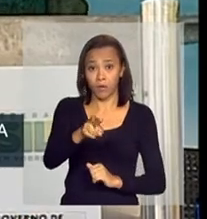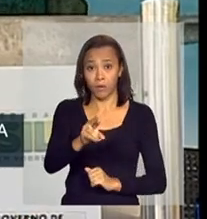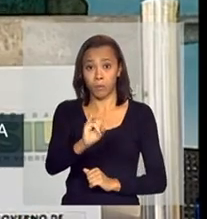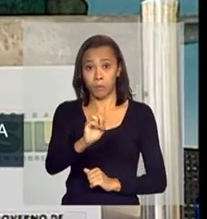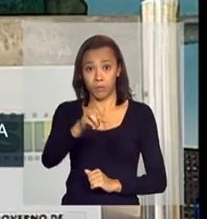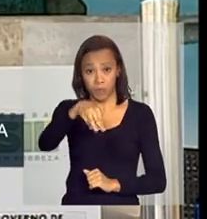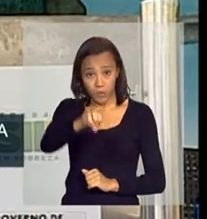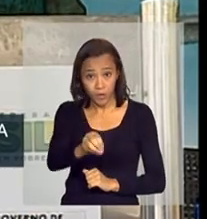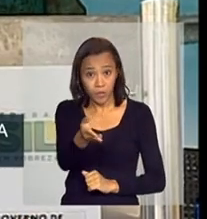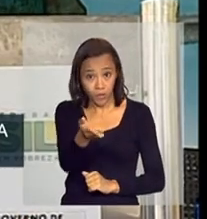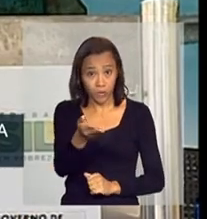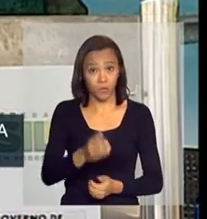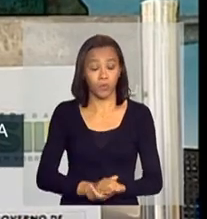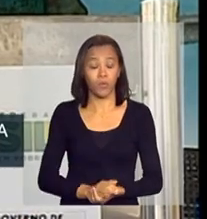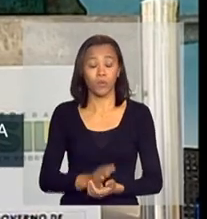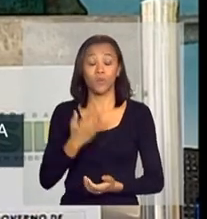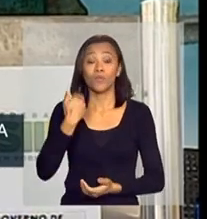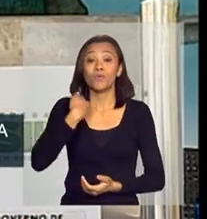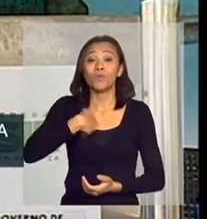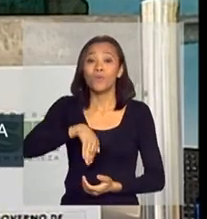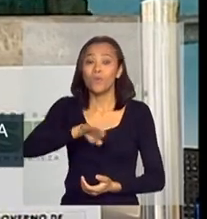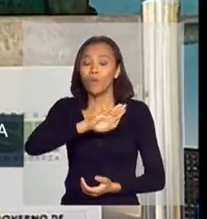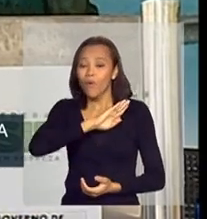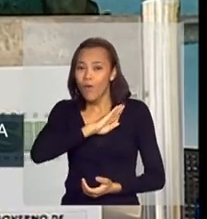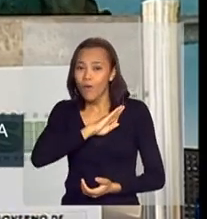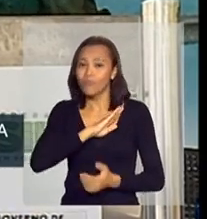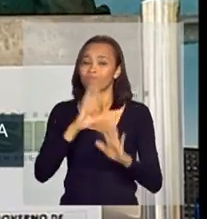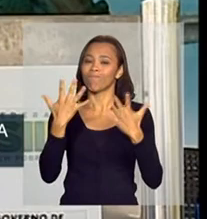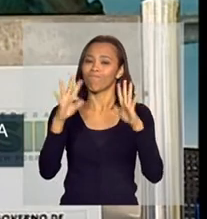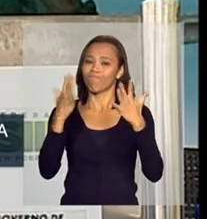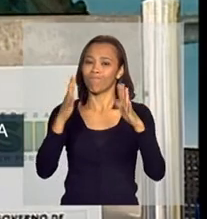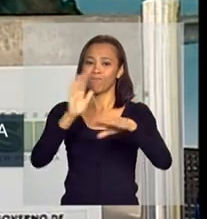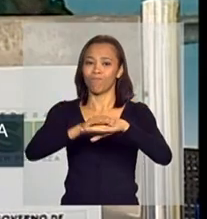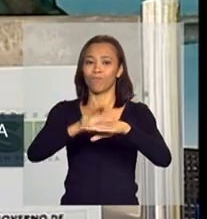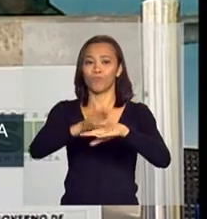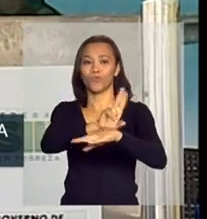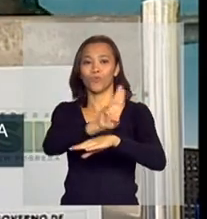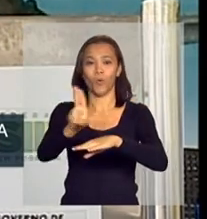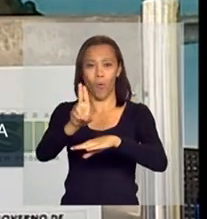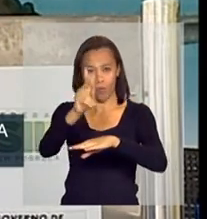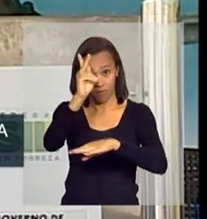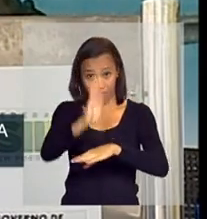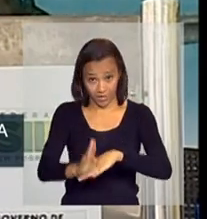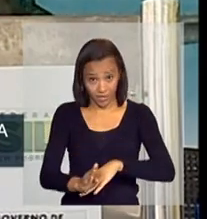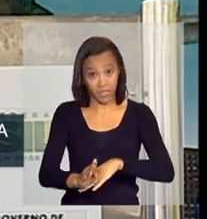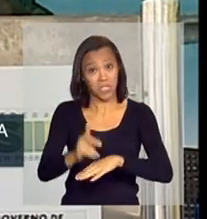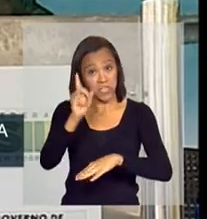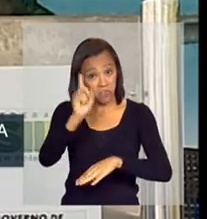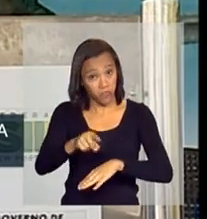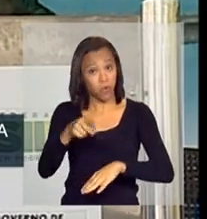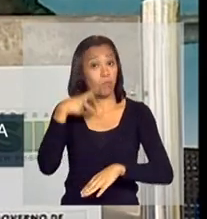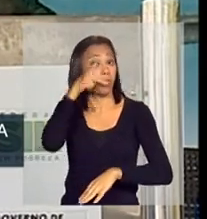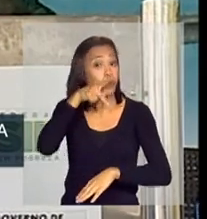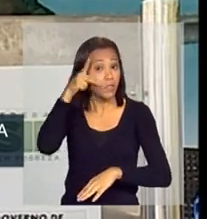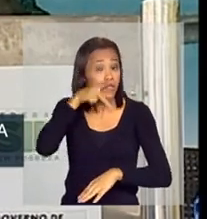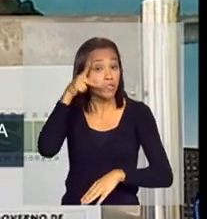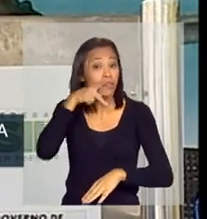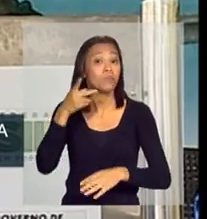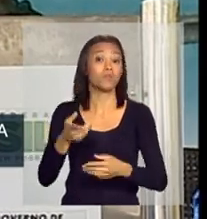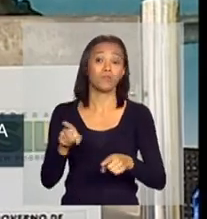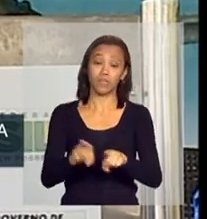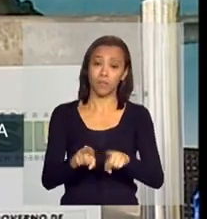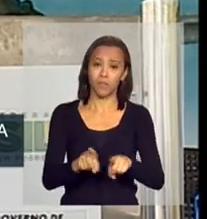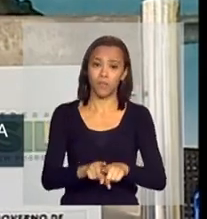do nosso homenageado, desse grande brasileiro, político e diplomata Gilberto